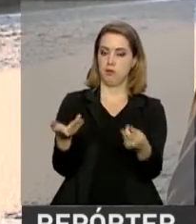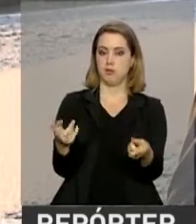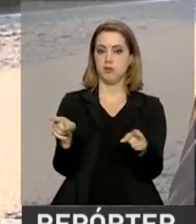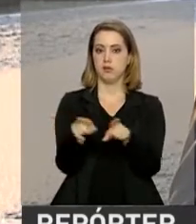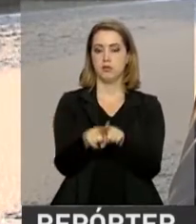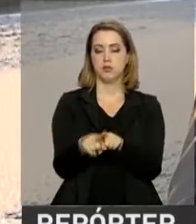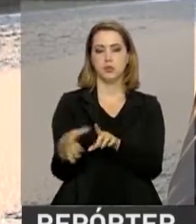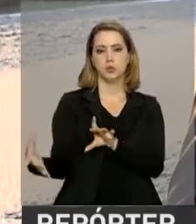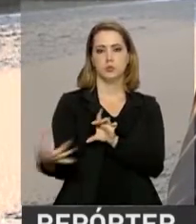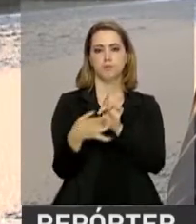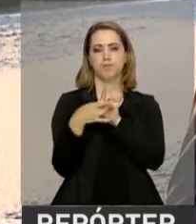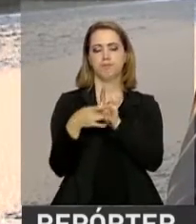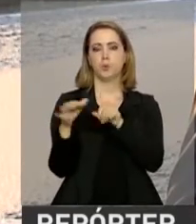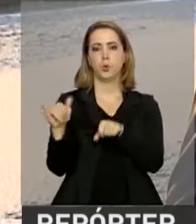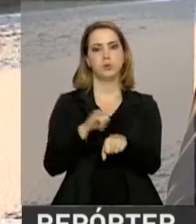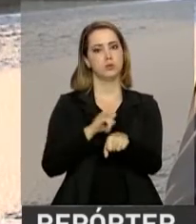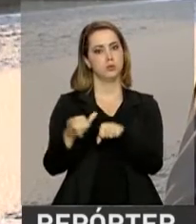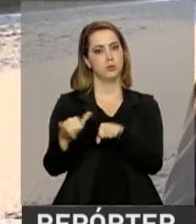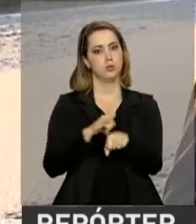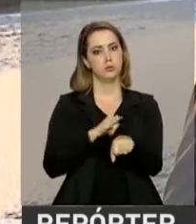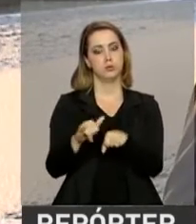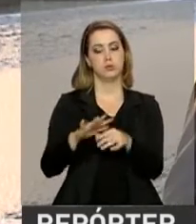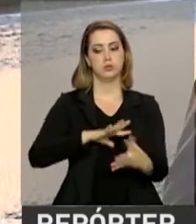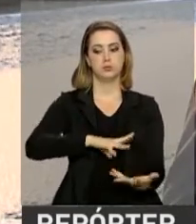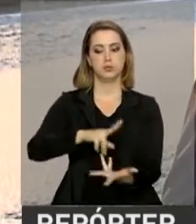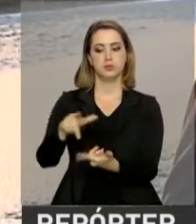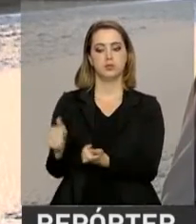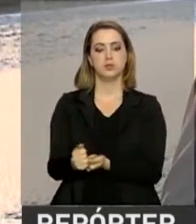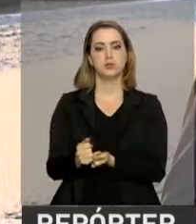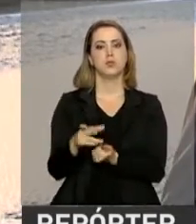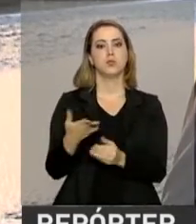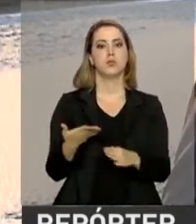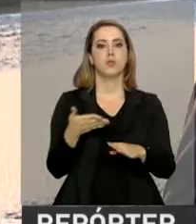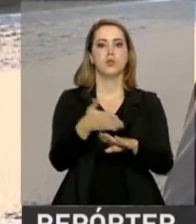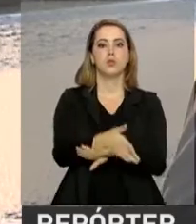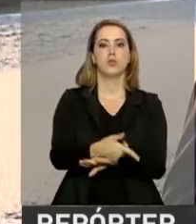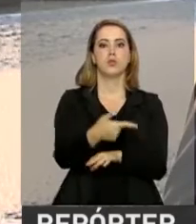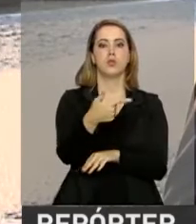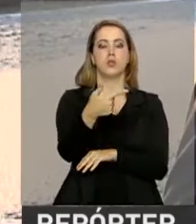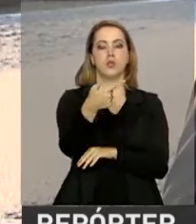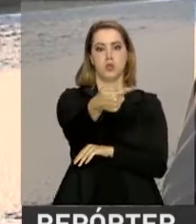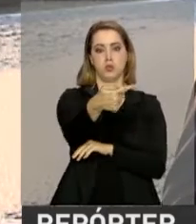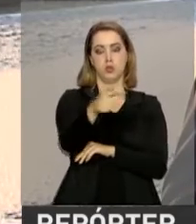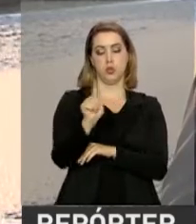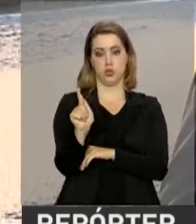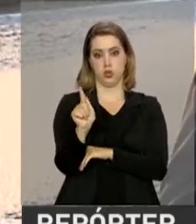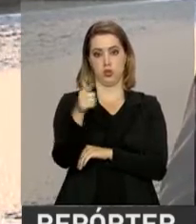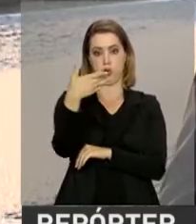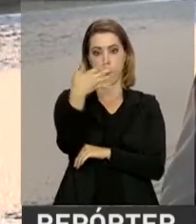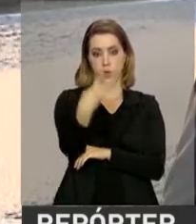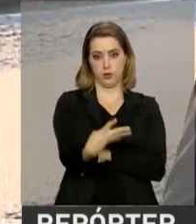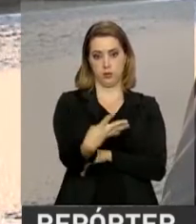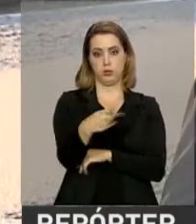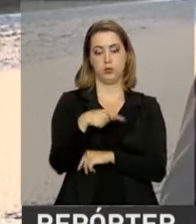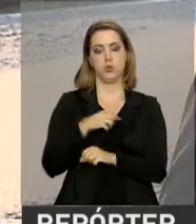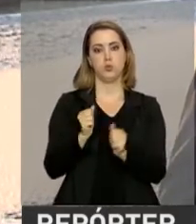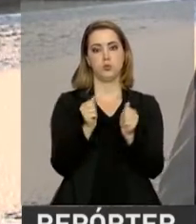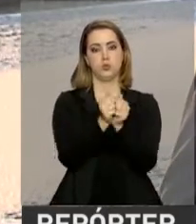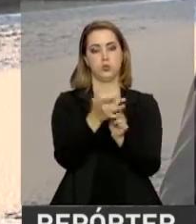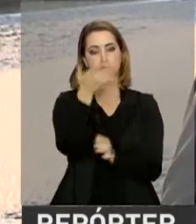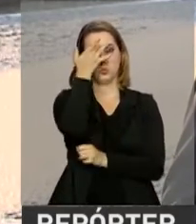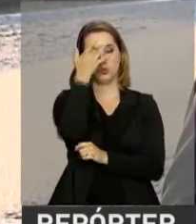mantêm uma parceria estratégica a nível global integram o chamado g 4 ao lado da índia e da alemanha